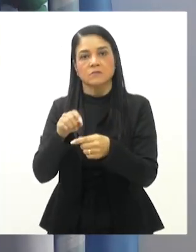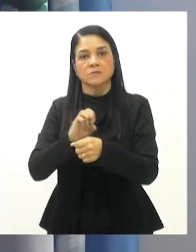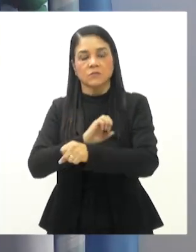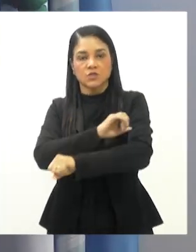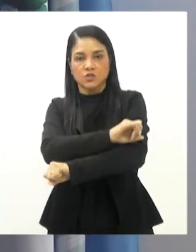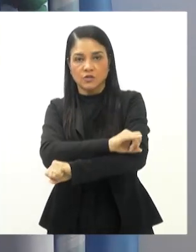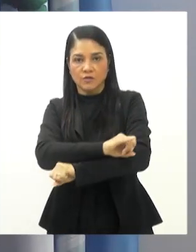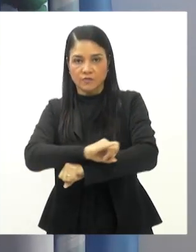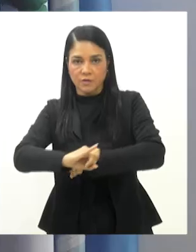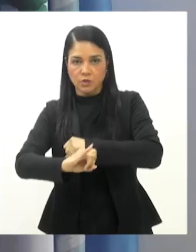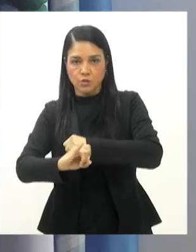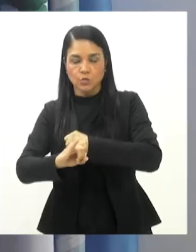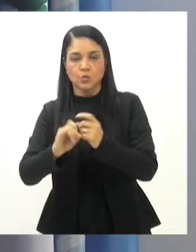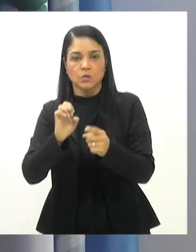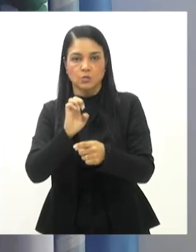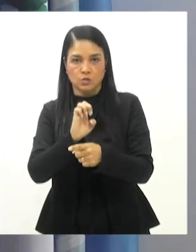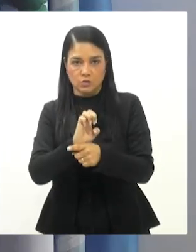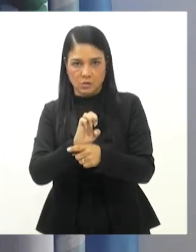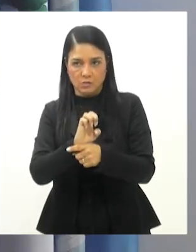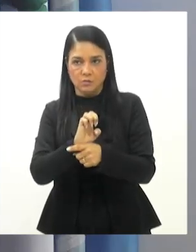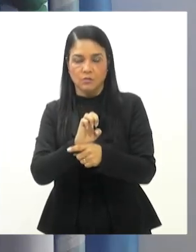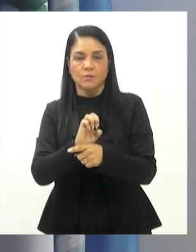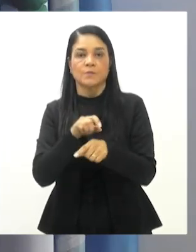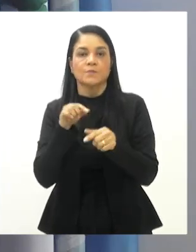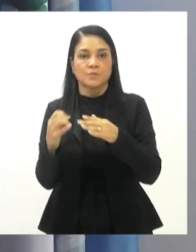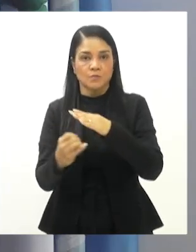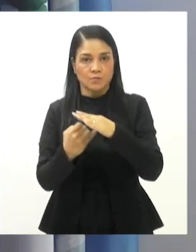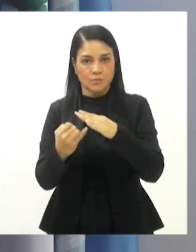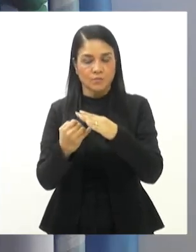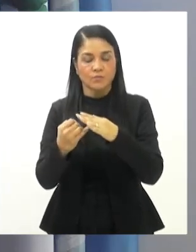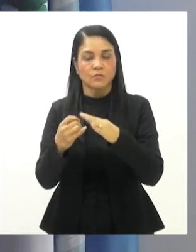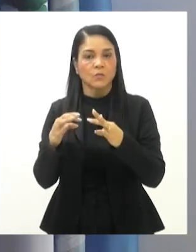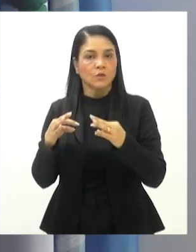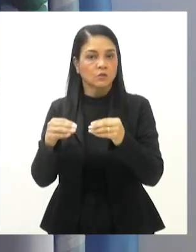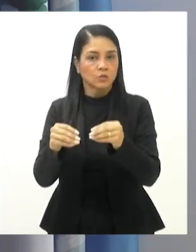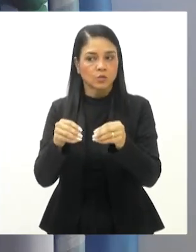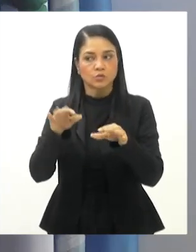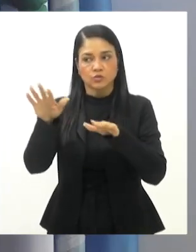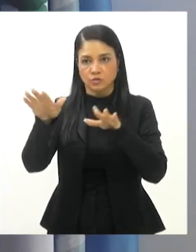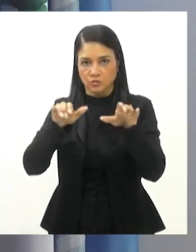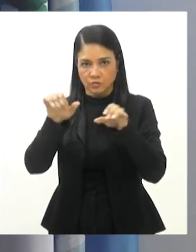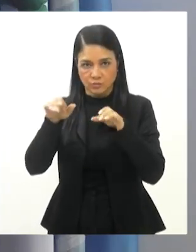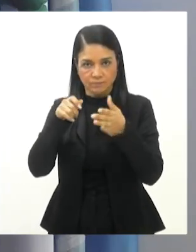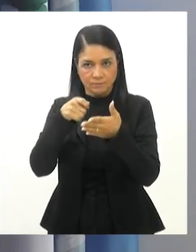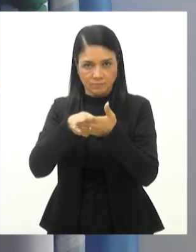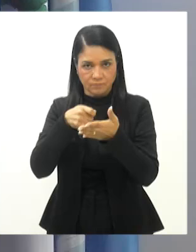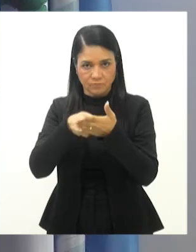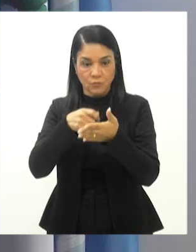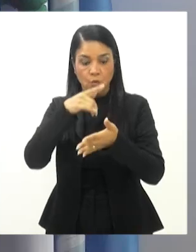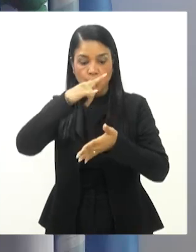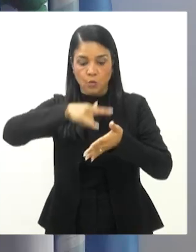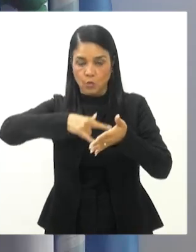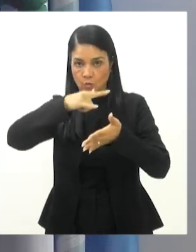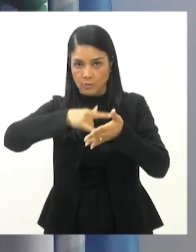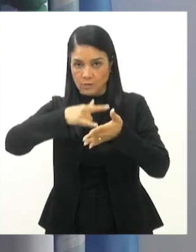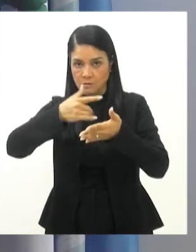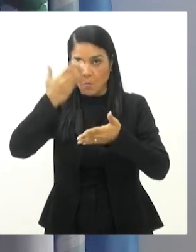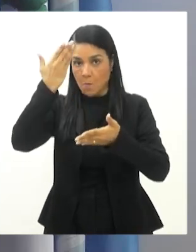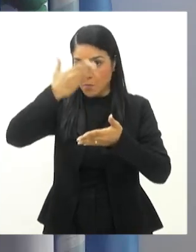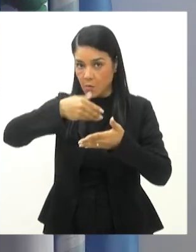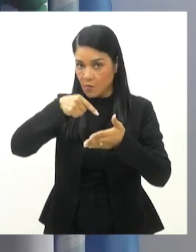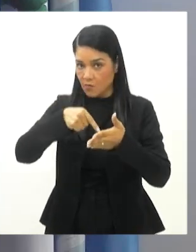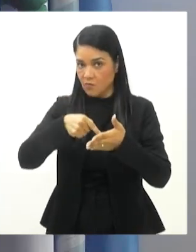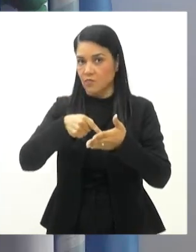infraestrutura do Estado. É nessa linha, claro que venham todos os convocados aqui com farta documentação, sobretudo no que diz